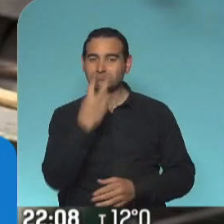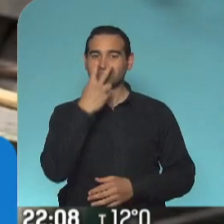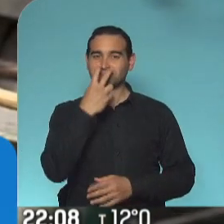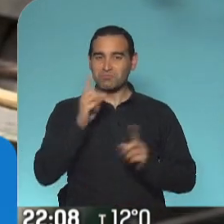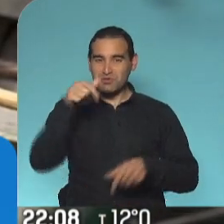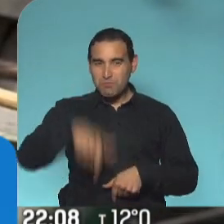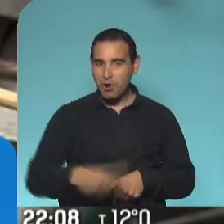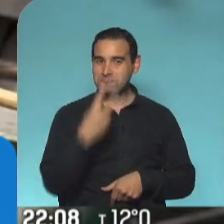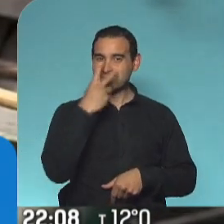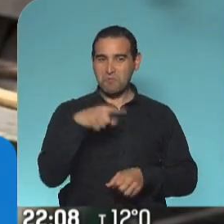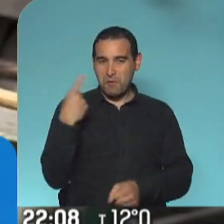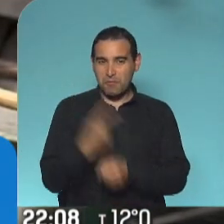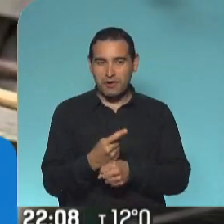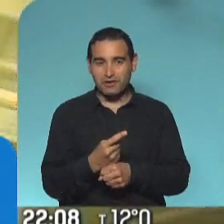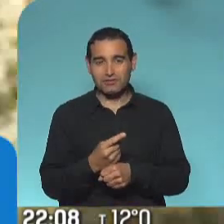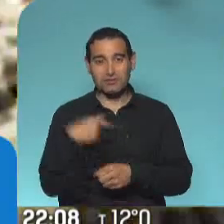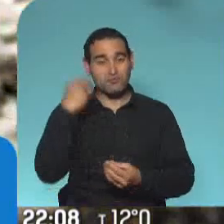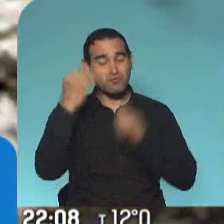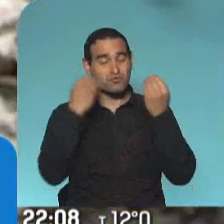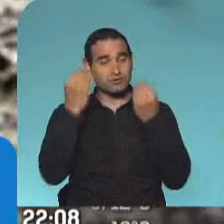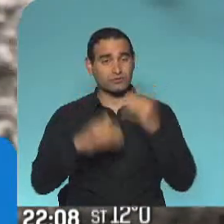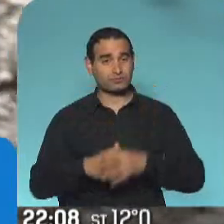está respirando hoje, então é uma preocupação tão grande.